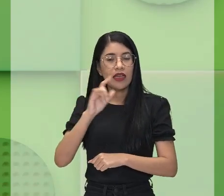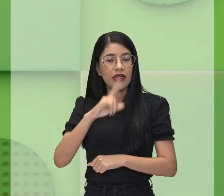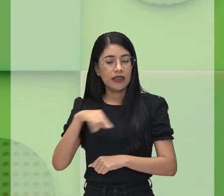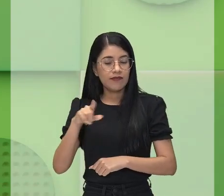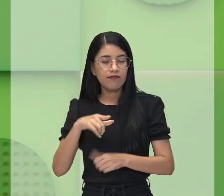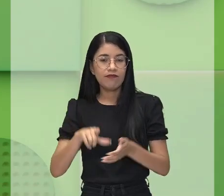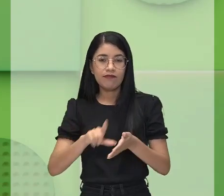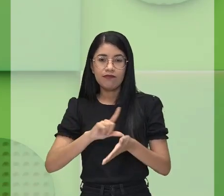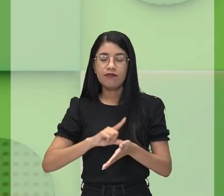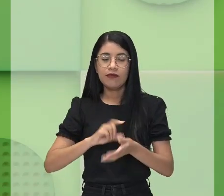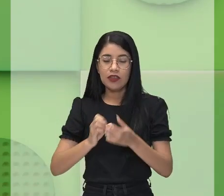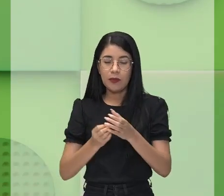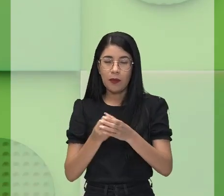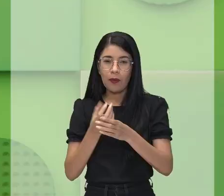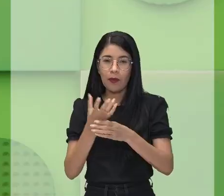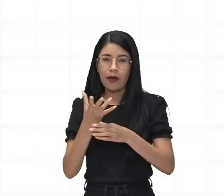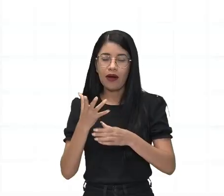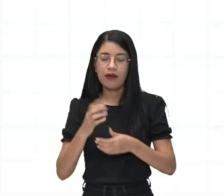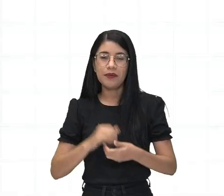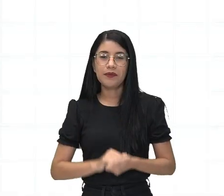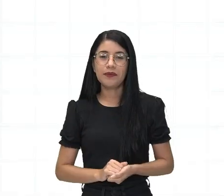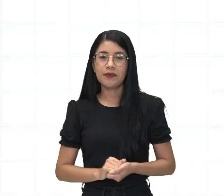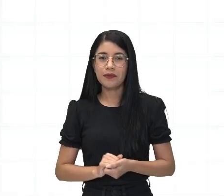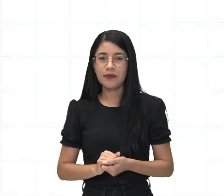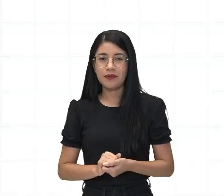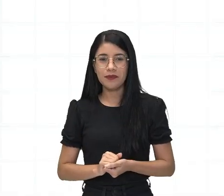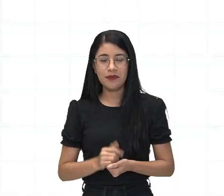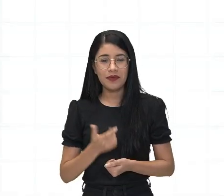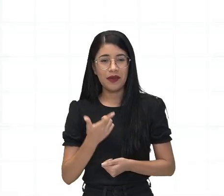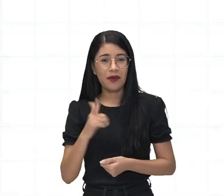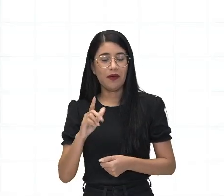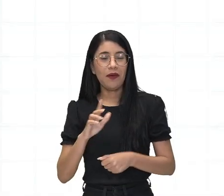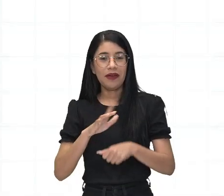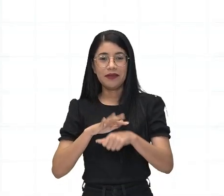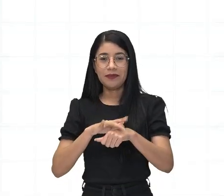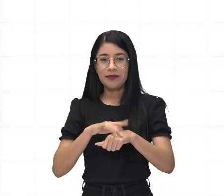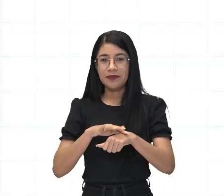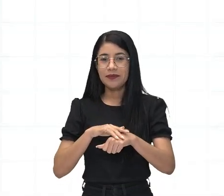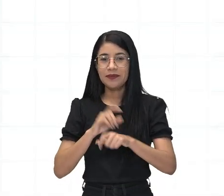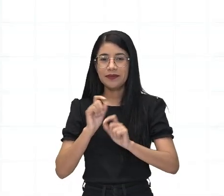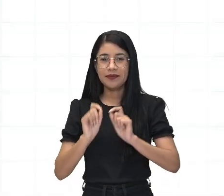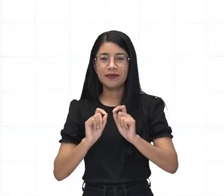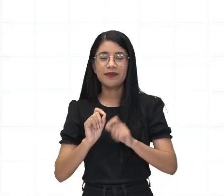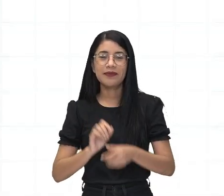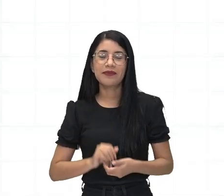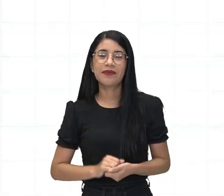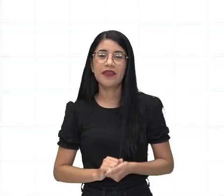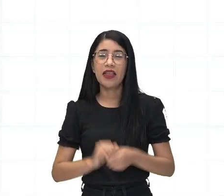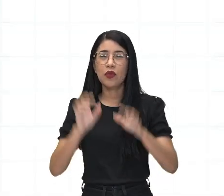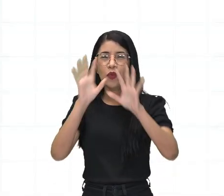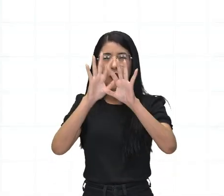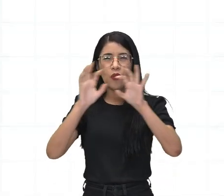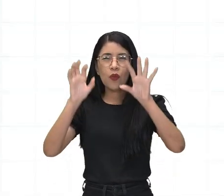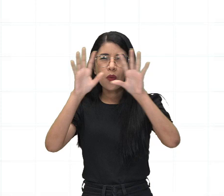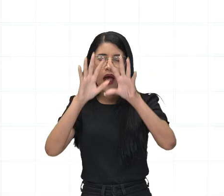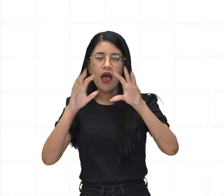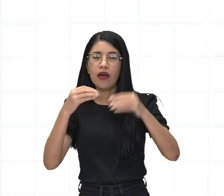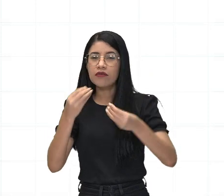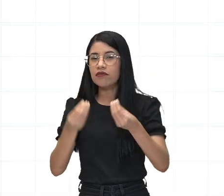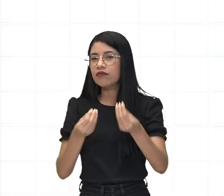bom? Então vamos aí continuar. Já com outras doenças, que são as doenças de veiculação